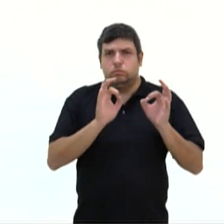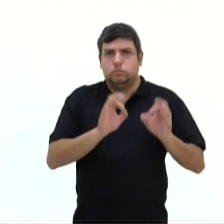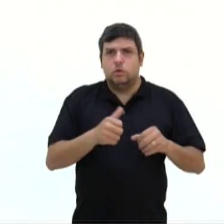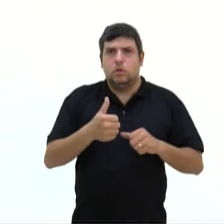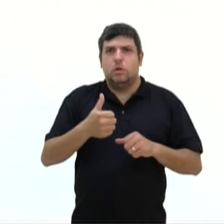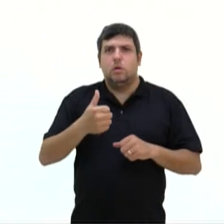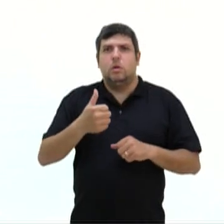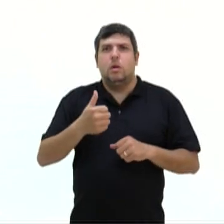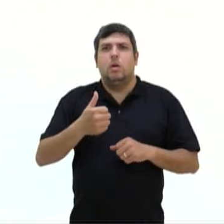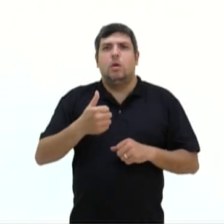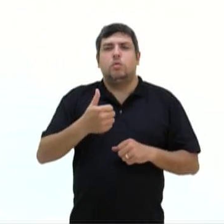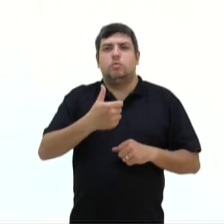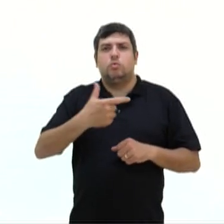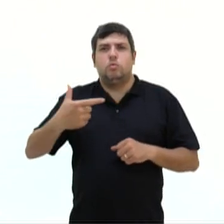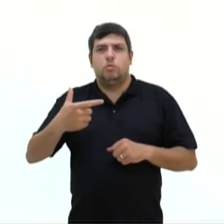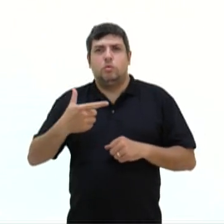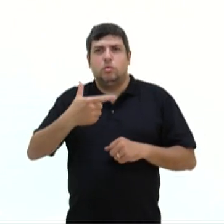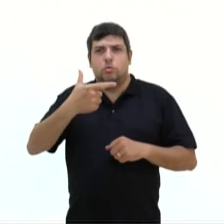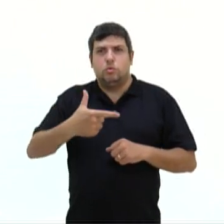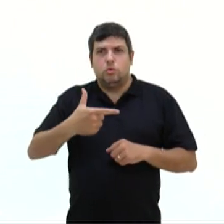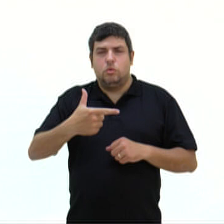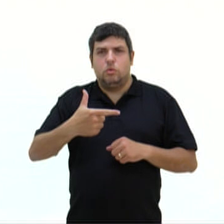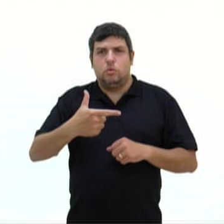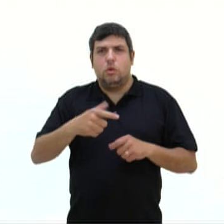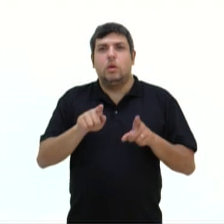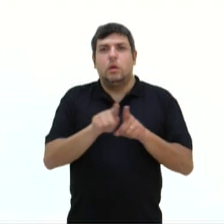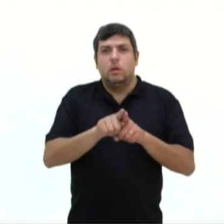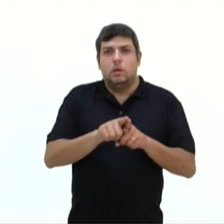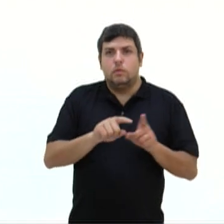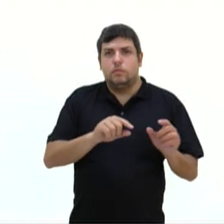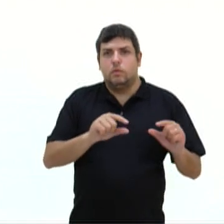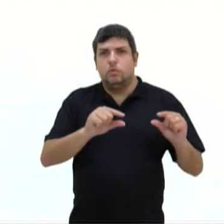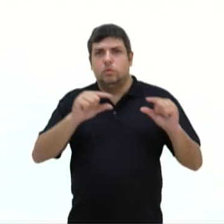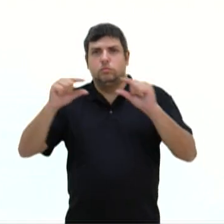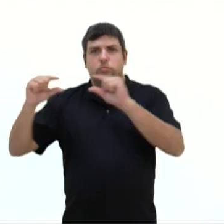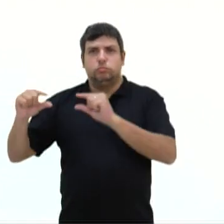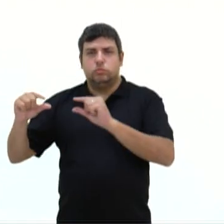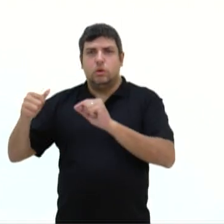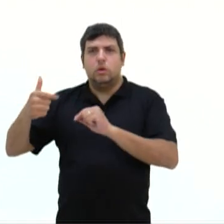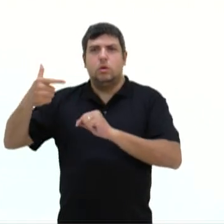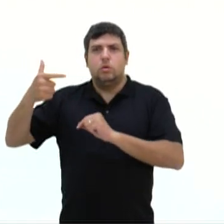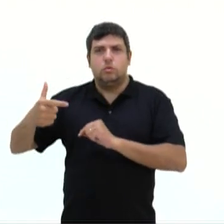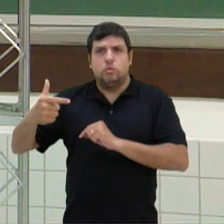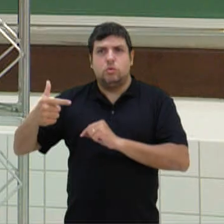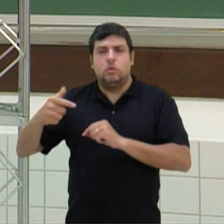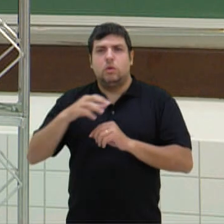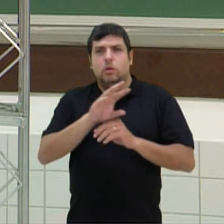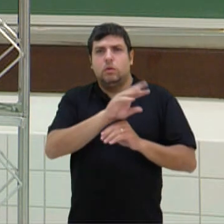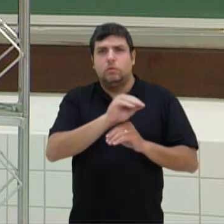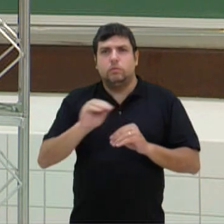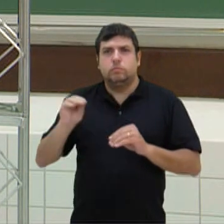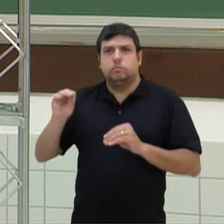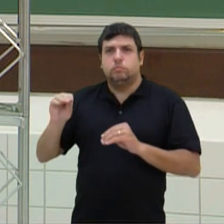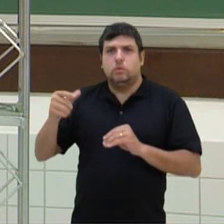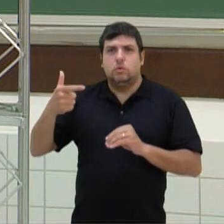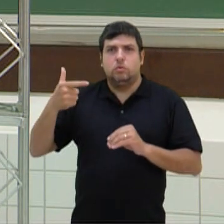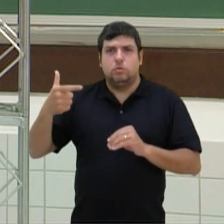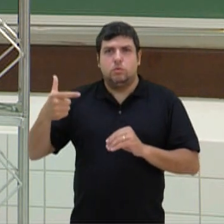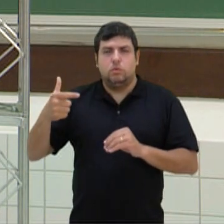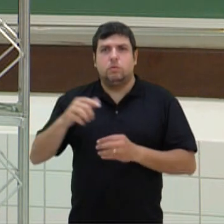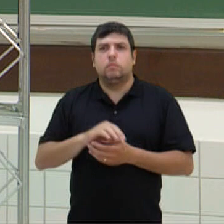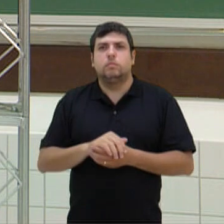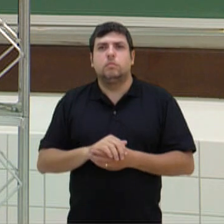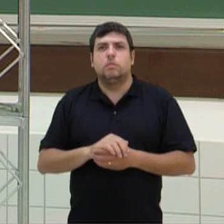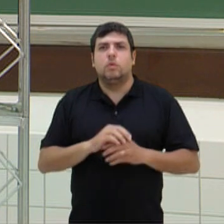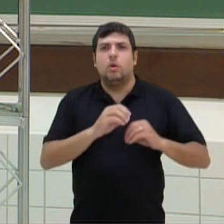índice embaixo é 2, tenho que ter 2 lá do outro lado da seta, tá? Então, vou colocar o número 2 aqui na frente dele. O oxigênio eu tenho